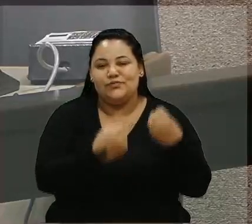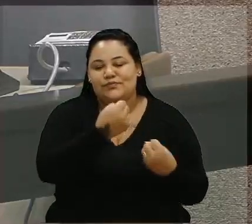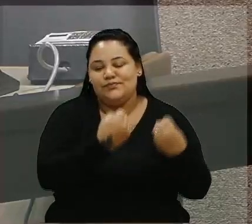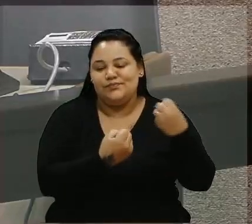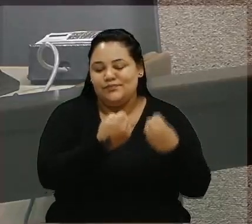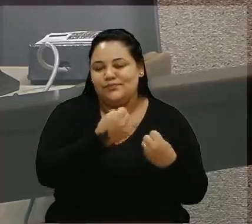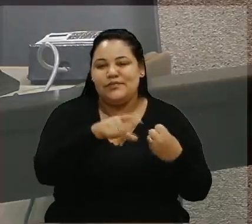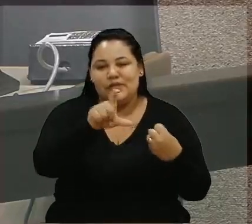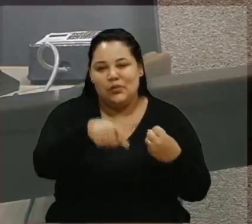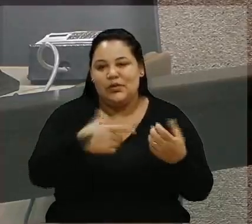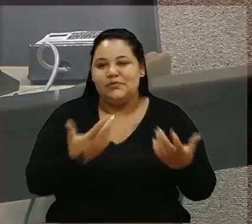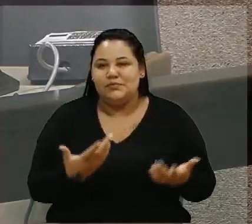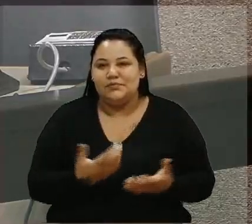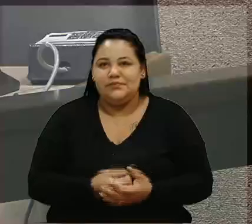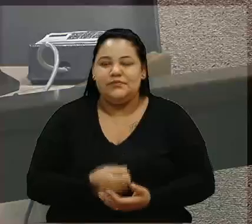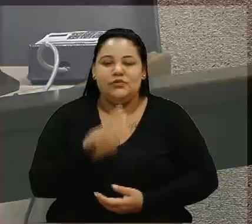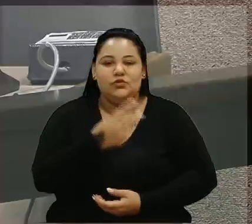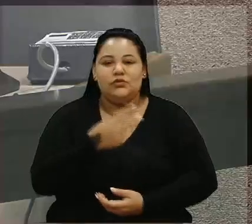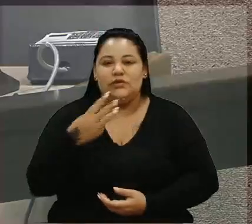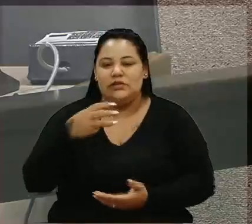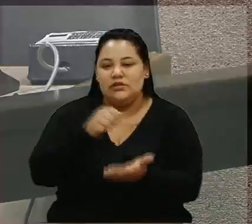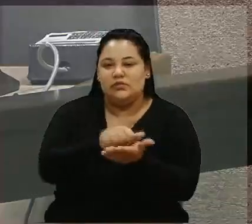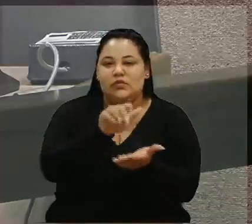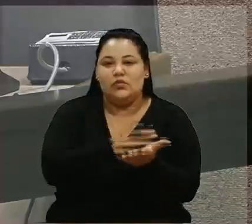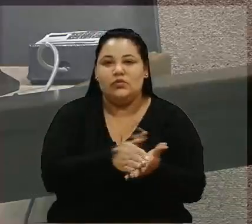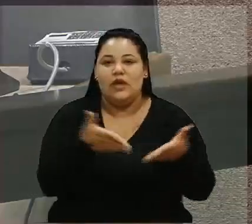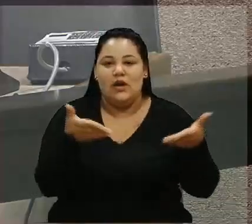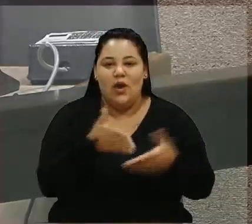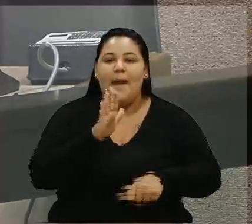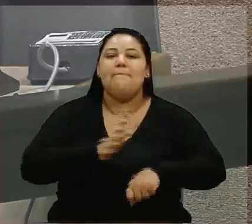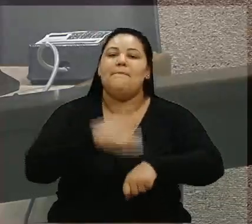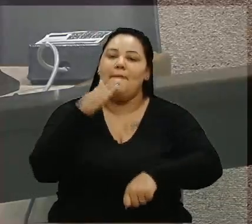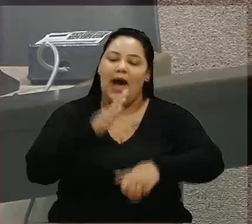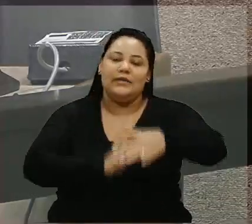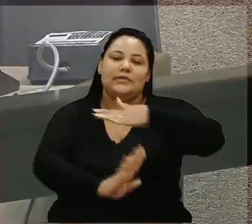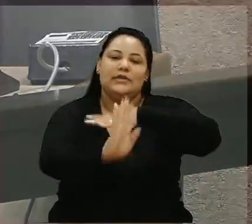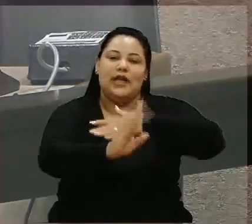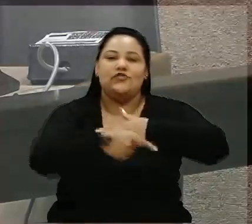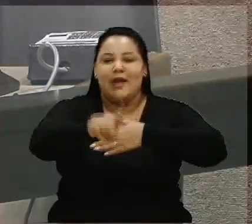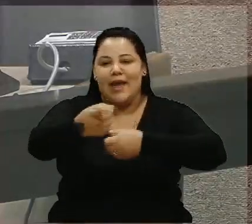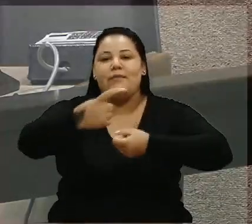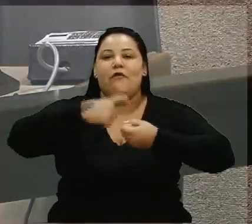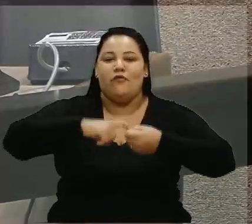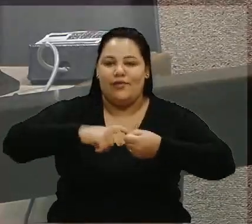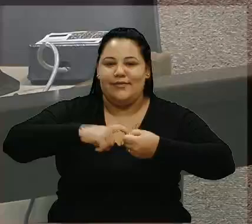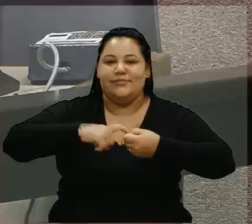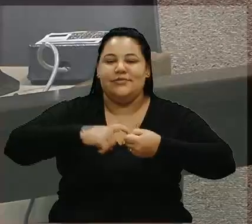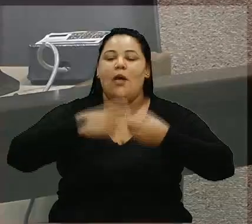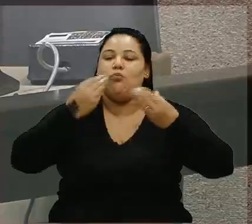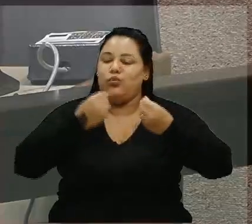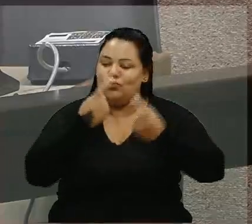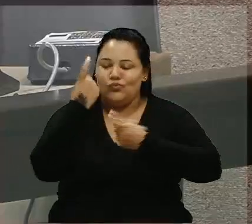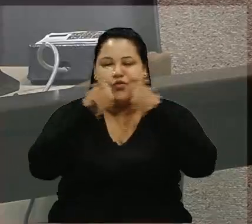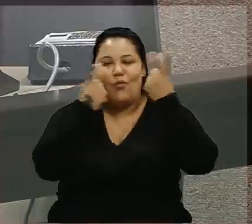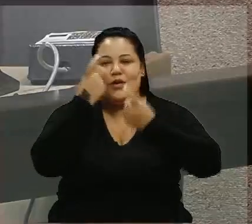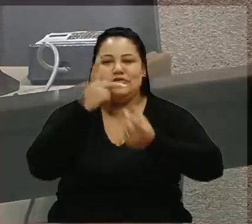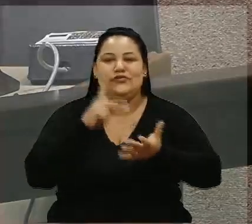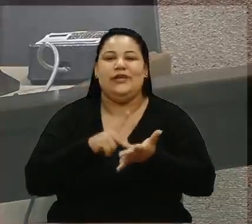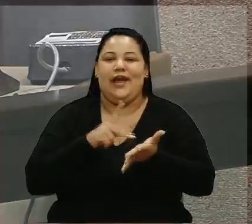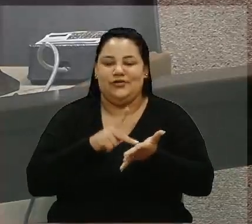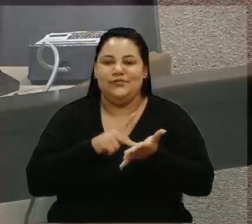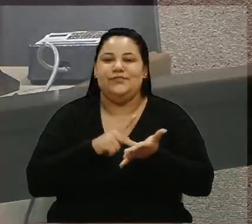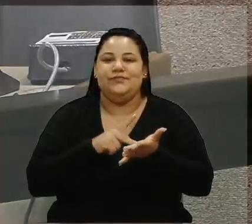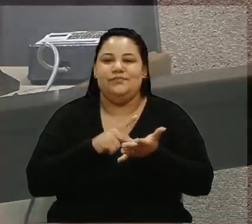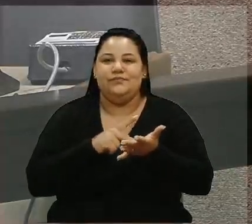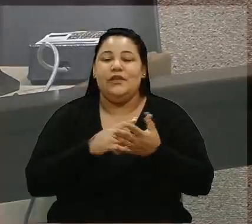de motorista. 2, 3 multas agora, porque é mais pedágios na ida e na volta. Então, é muito preocupante essa questão,